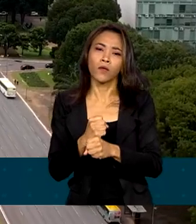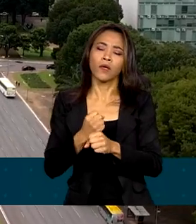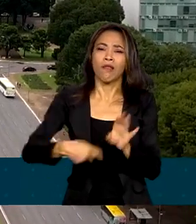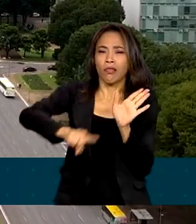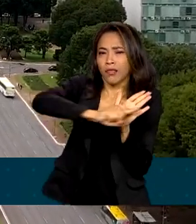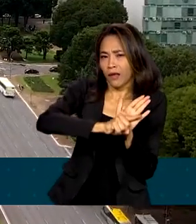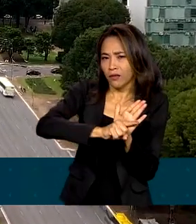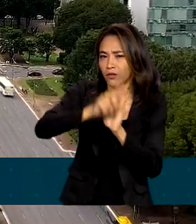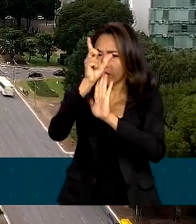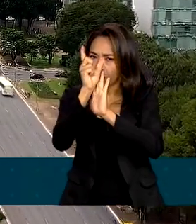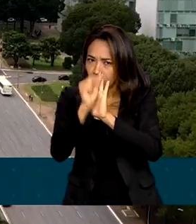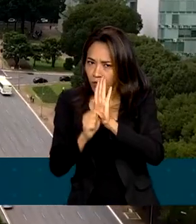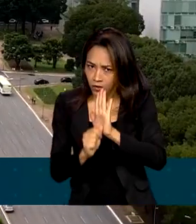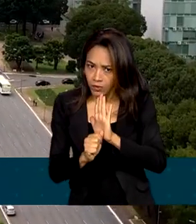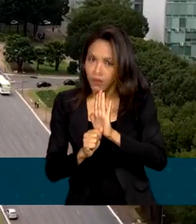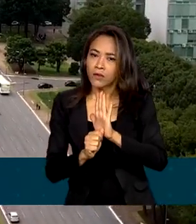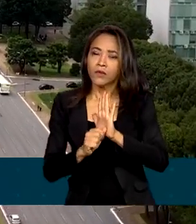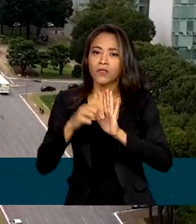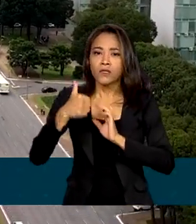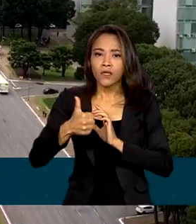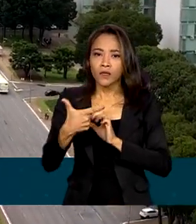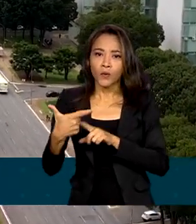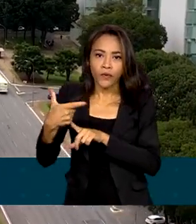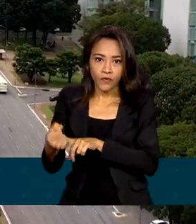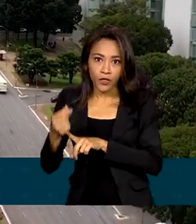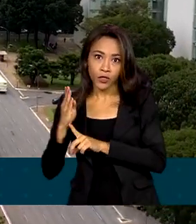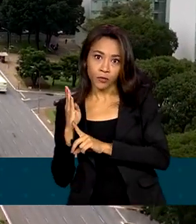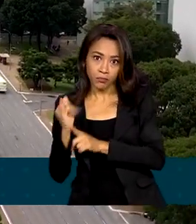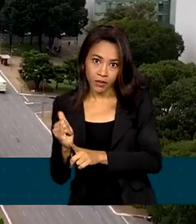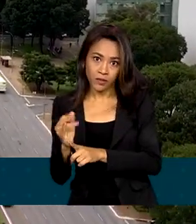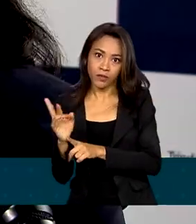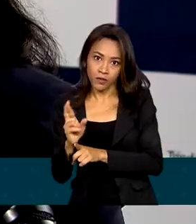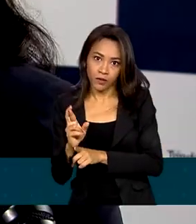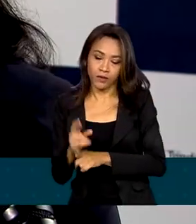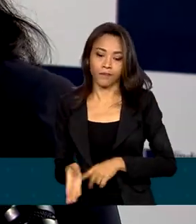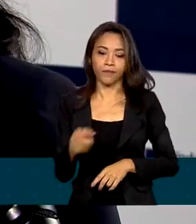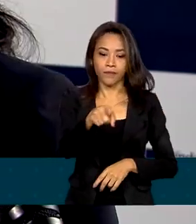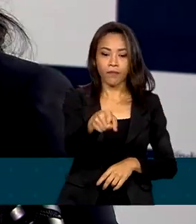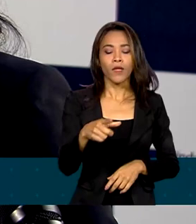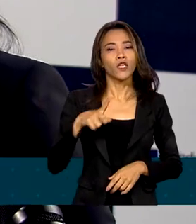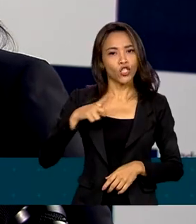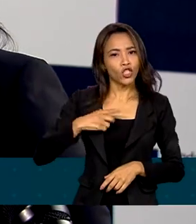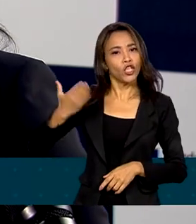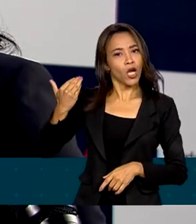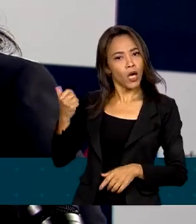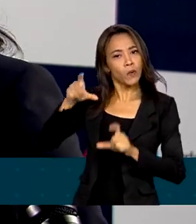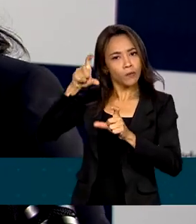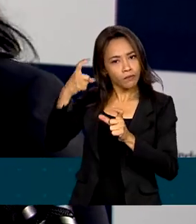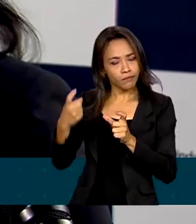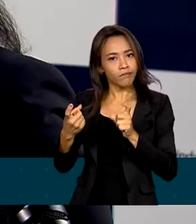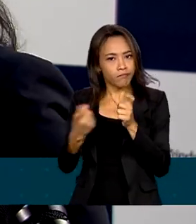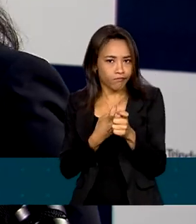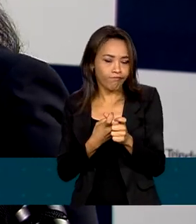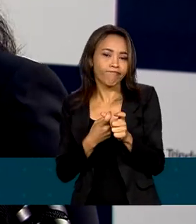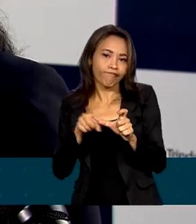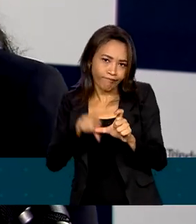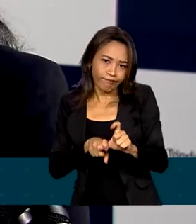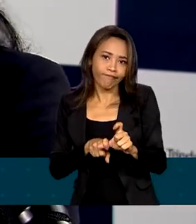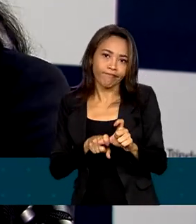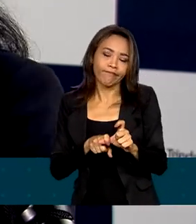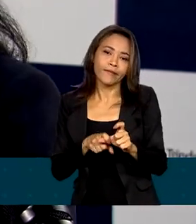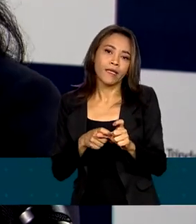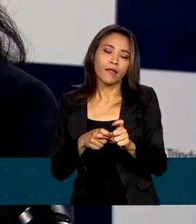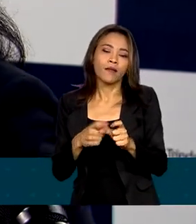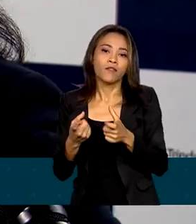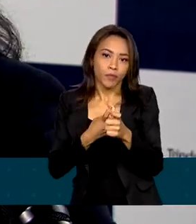negativo nas contas públicas de 120 bilhões de reais. Nós tínhamos um déficit fiscal precificado,